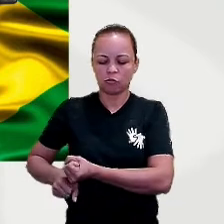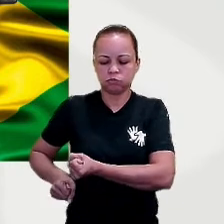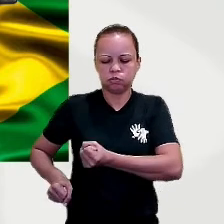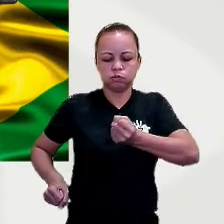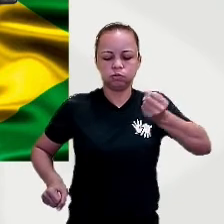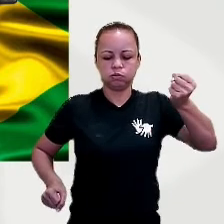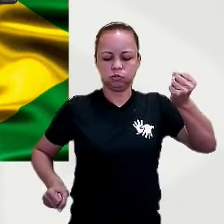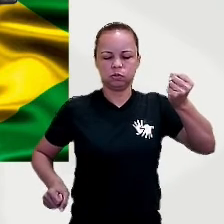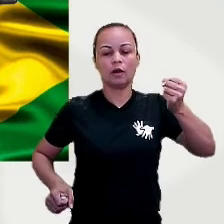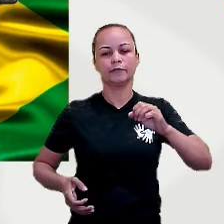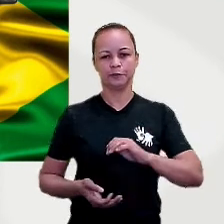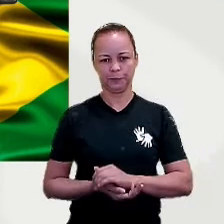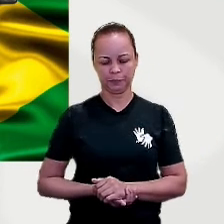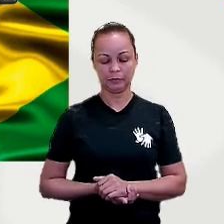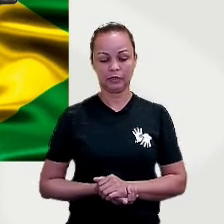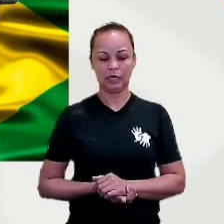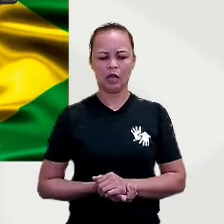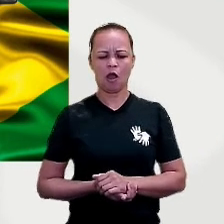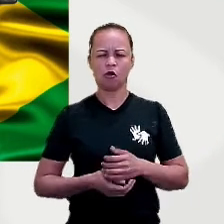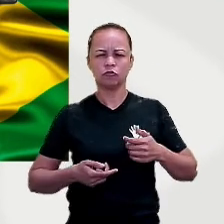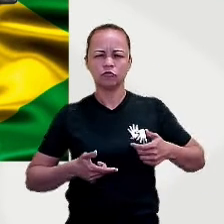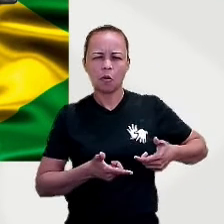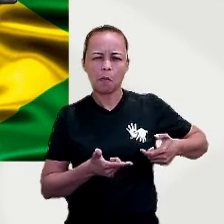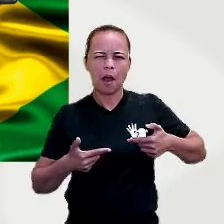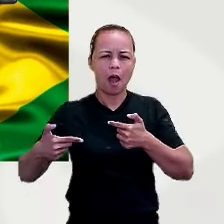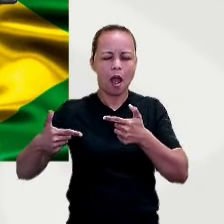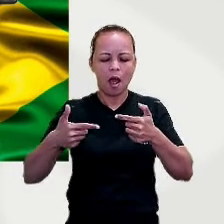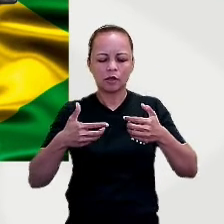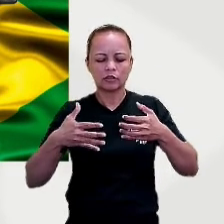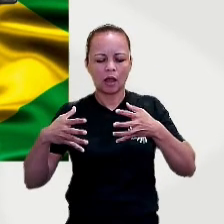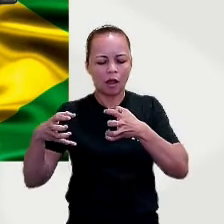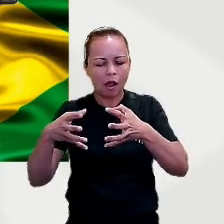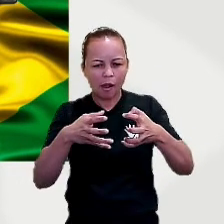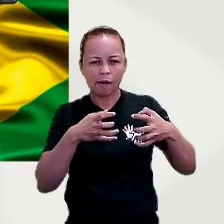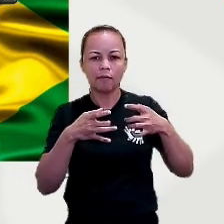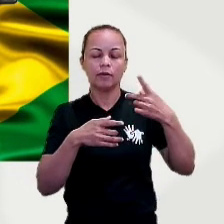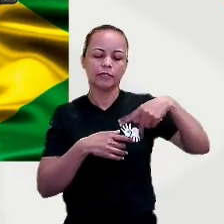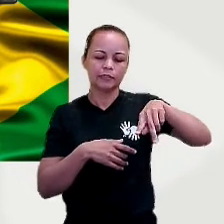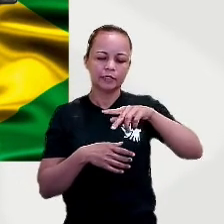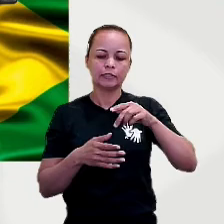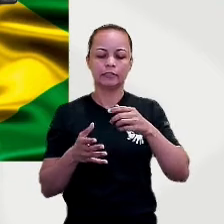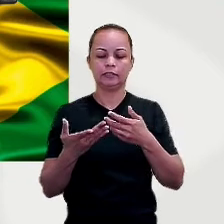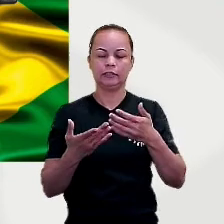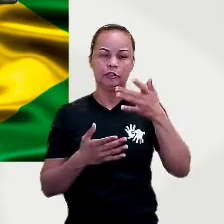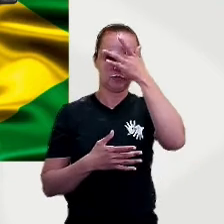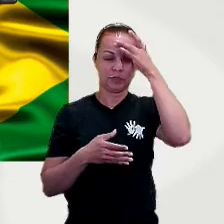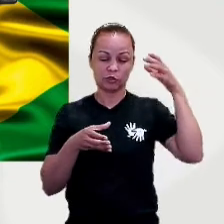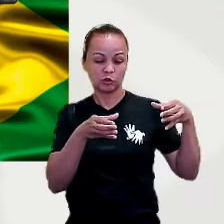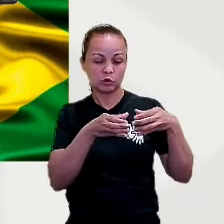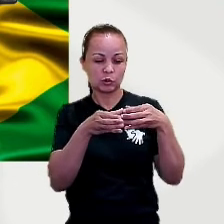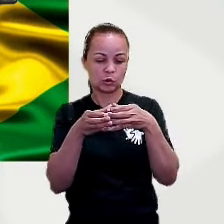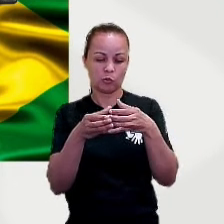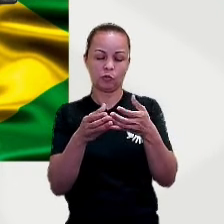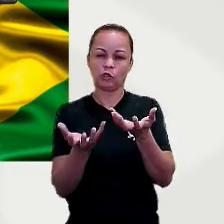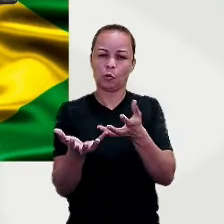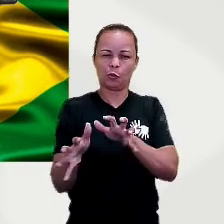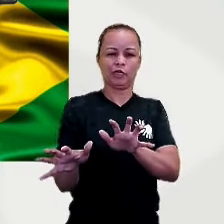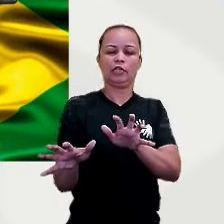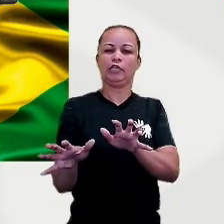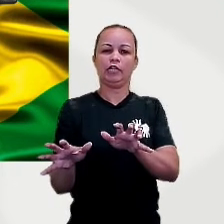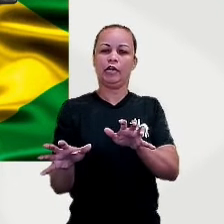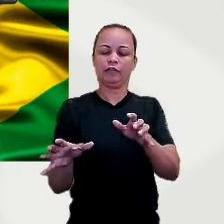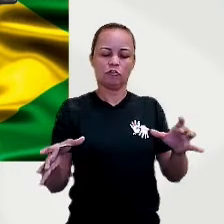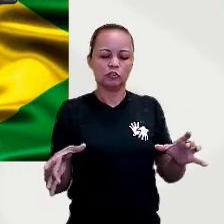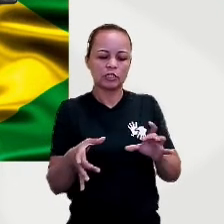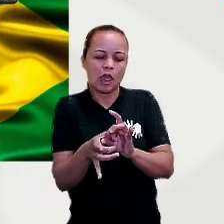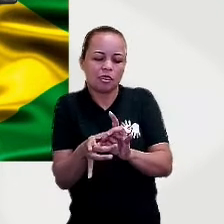Houve batalhas pela independência, uma vez que tropas leais a Portugal recusaram-se a aceitar a independência do Brasil em